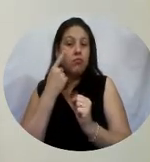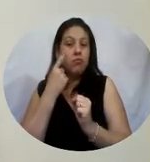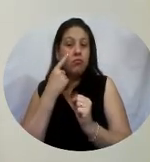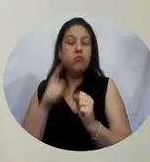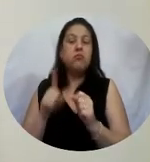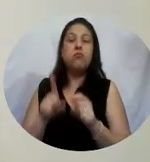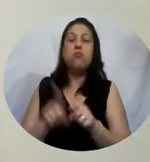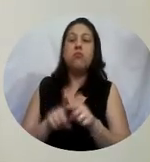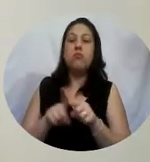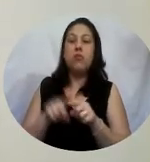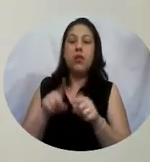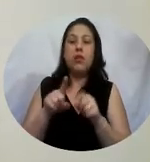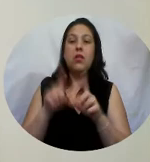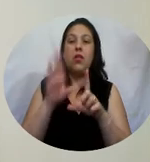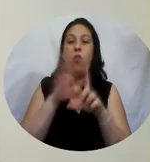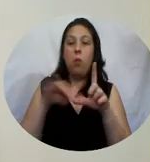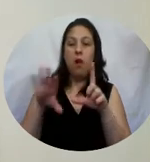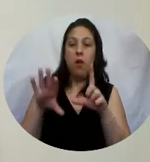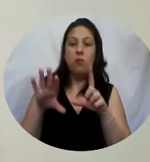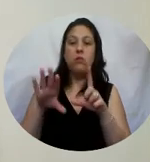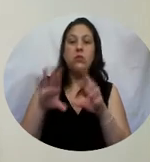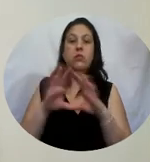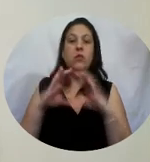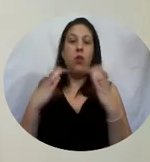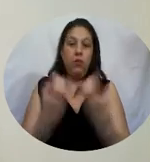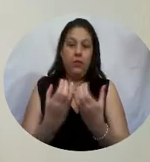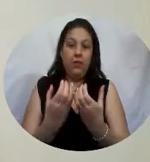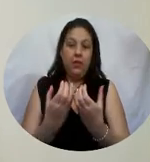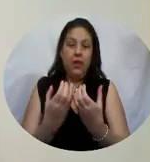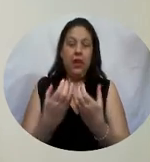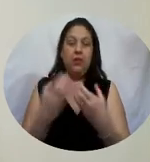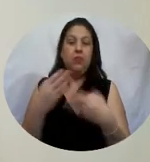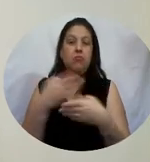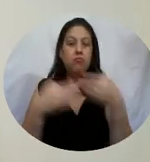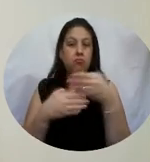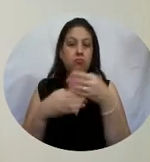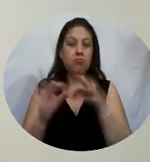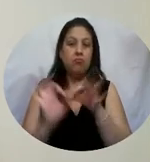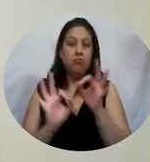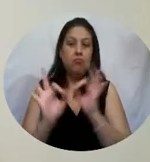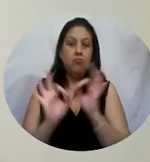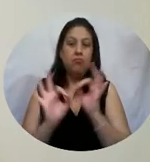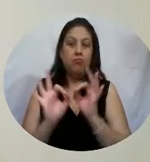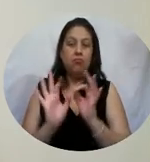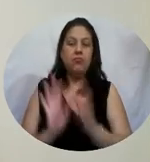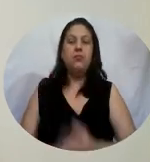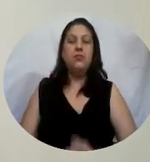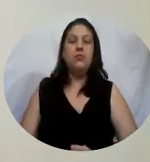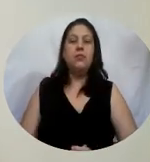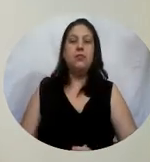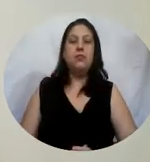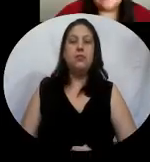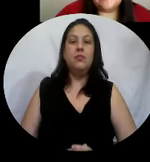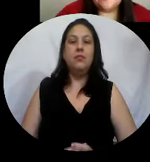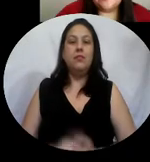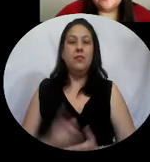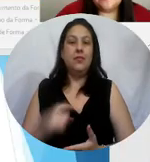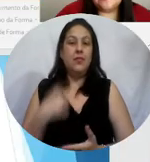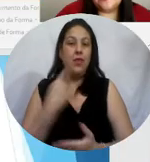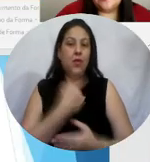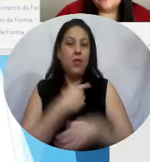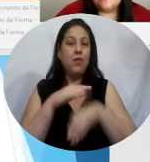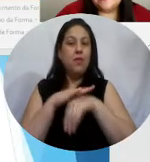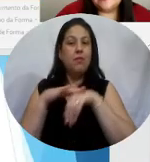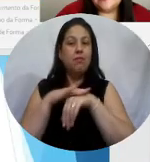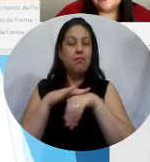de cada comunidade. Então, eu vou abrir para vocês, deixa eu colocar aqui, para que a gente